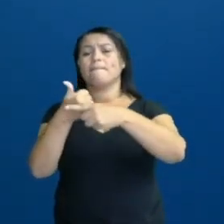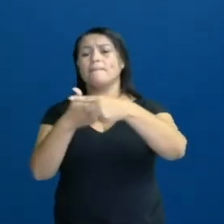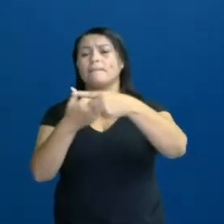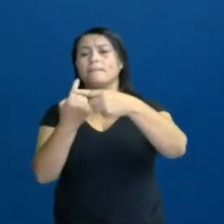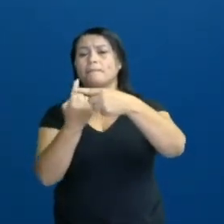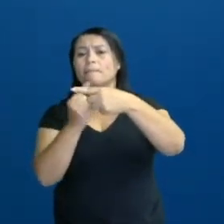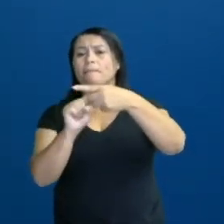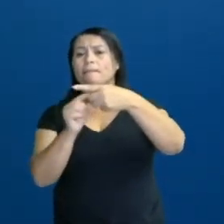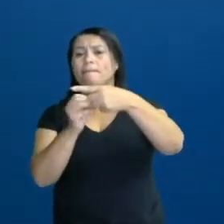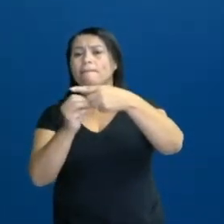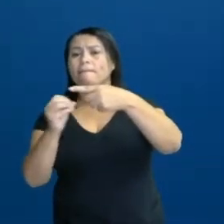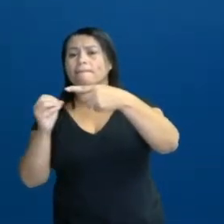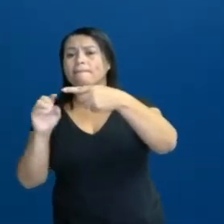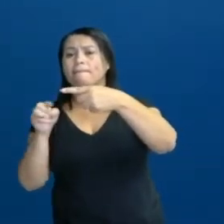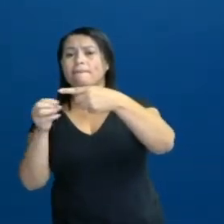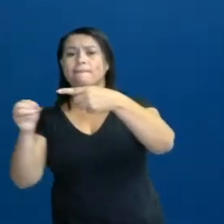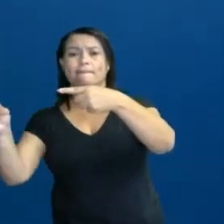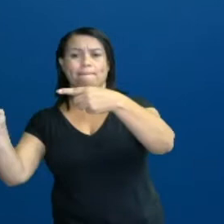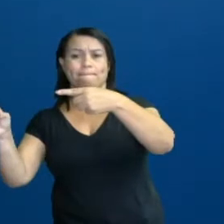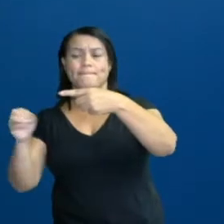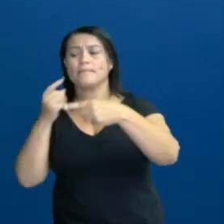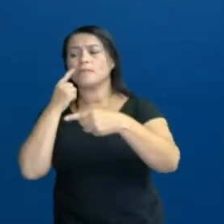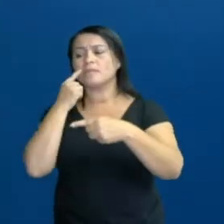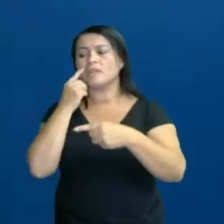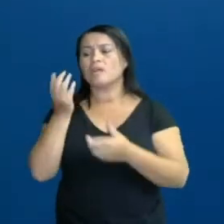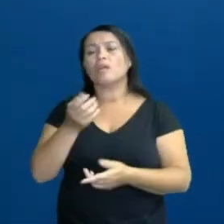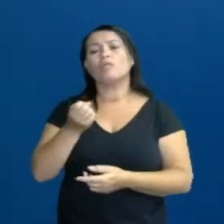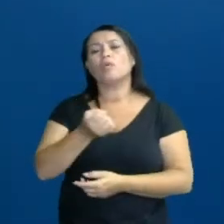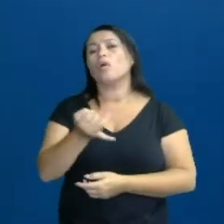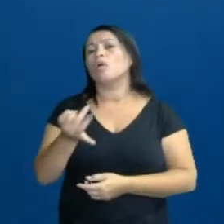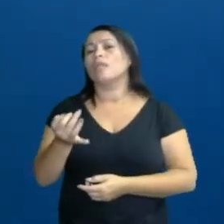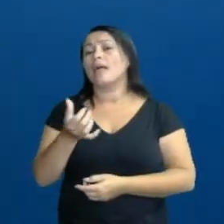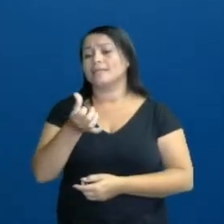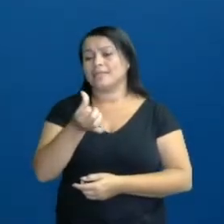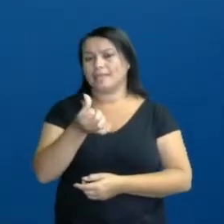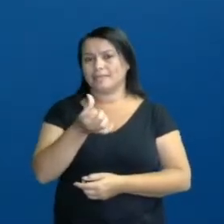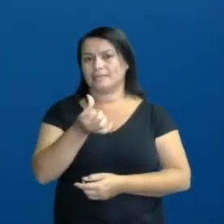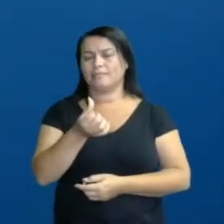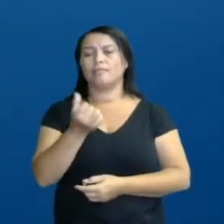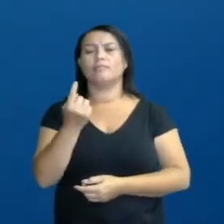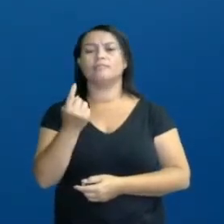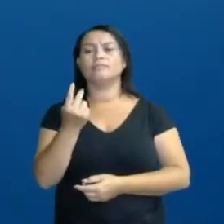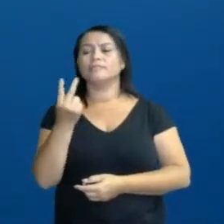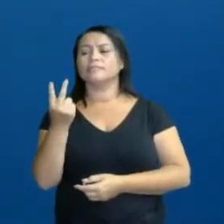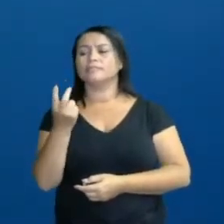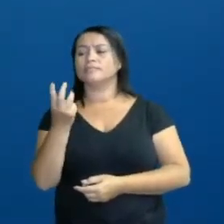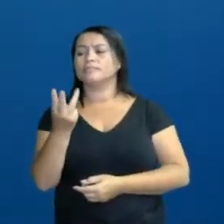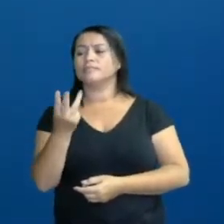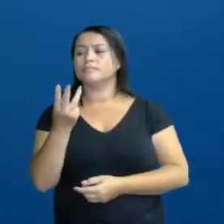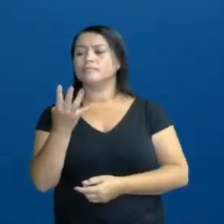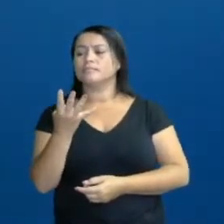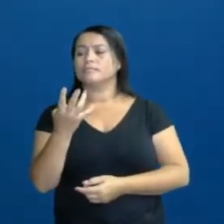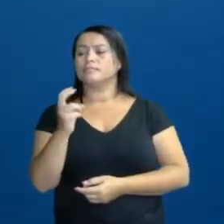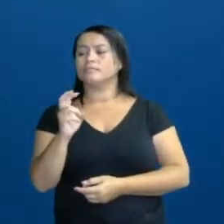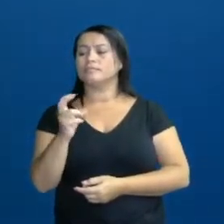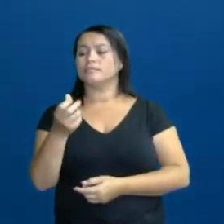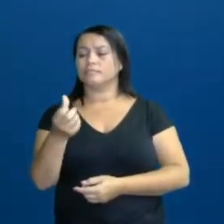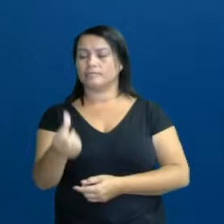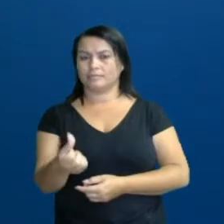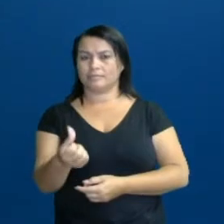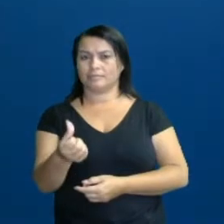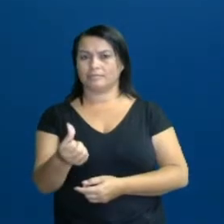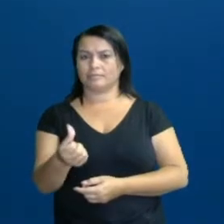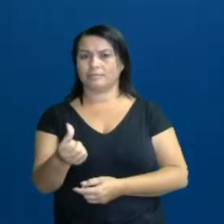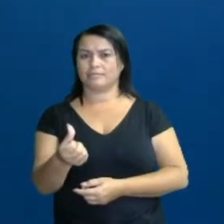1 sobre 100 mil. Agora eu vou contar 6 casas. Vamos lá. 1, 2, 3, 4,